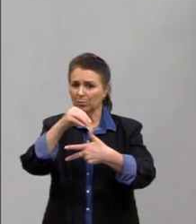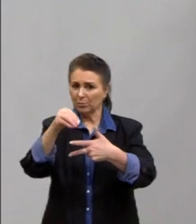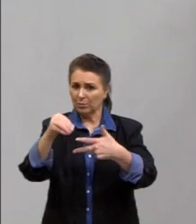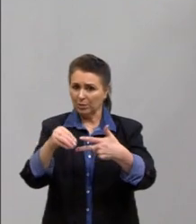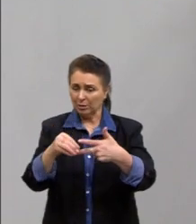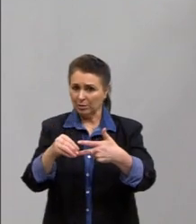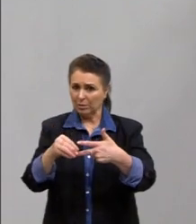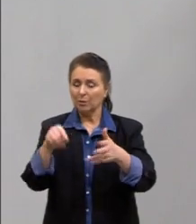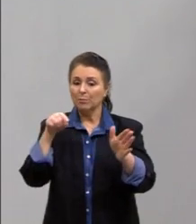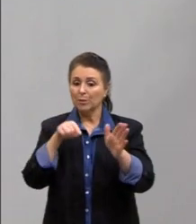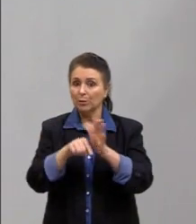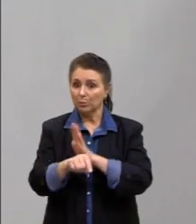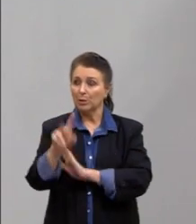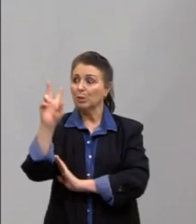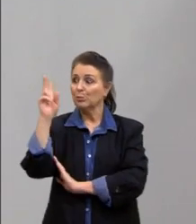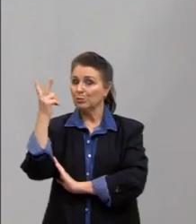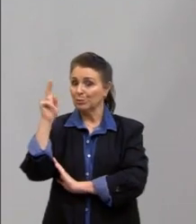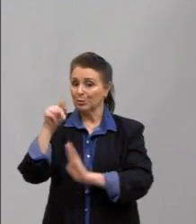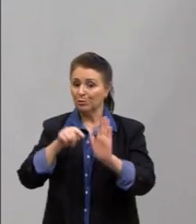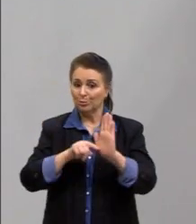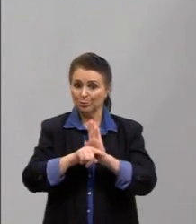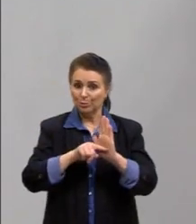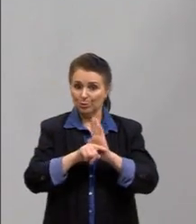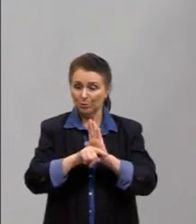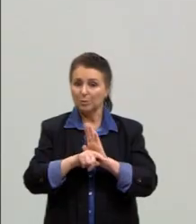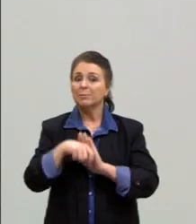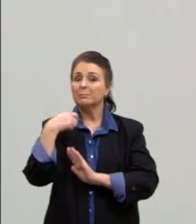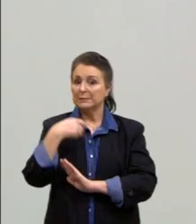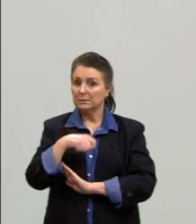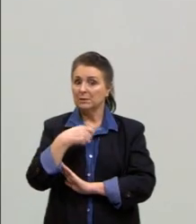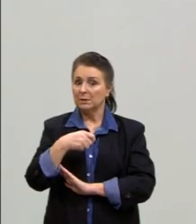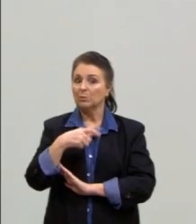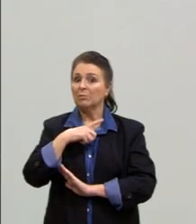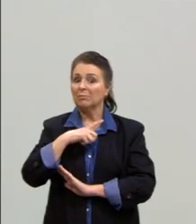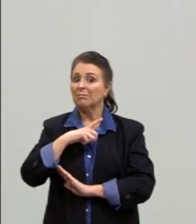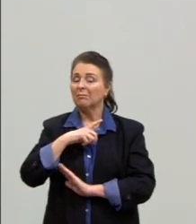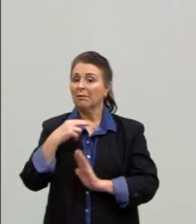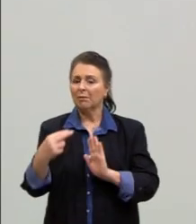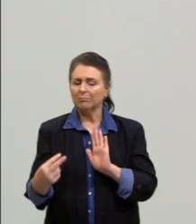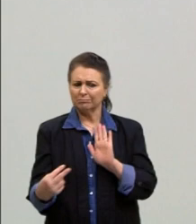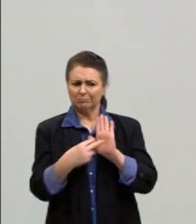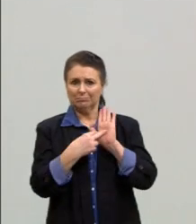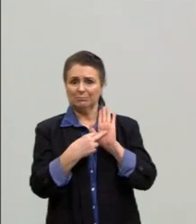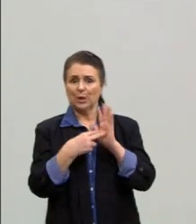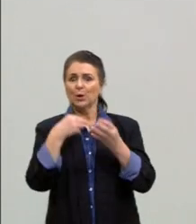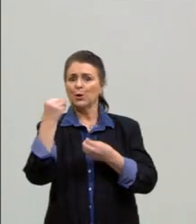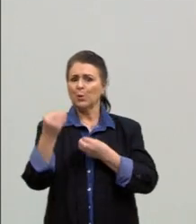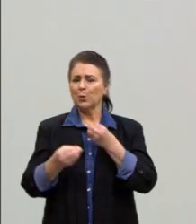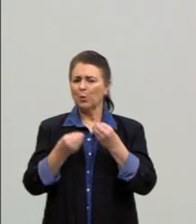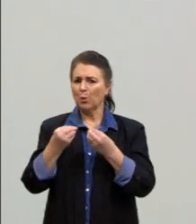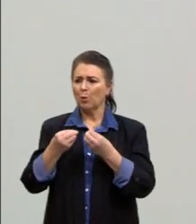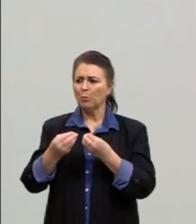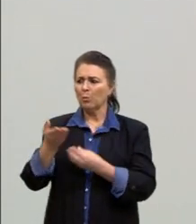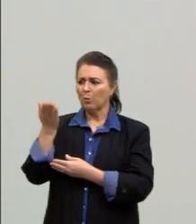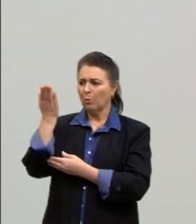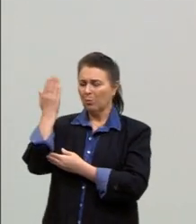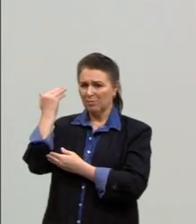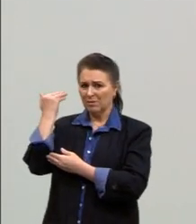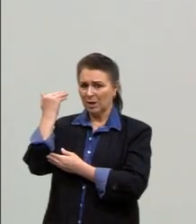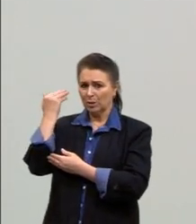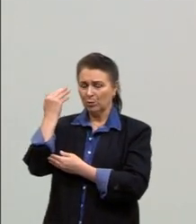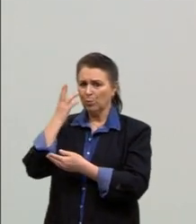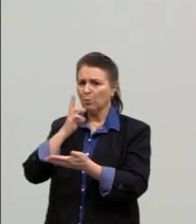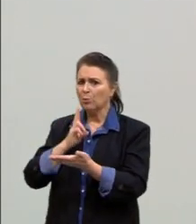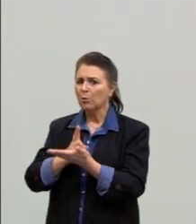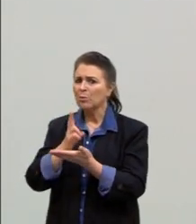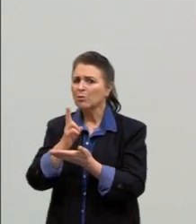historiadores deveriam né Por muitas vezes Eles prestam atenção que é como o passado segue lançando a sua sombras